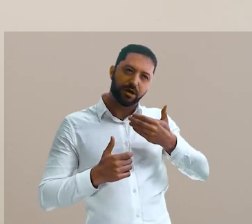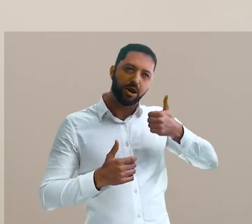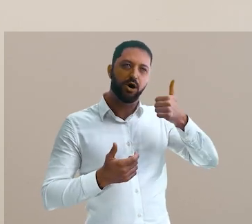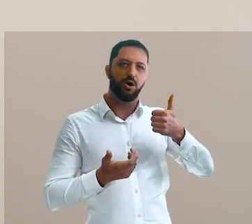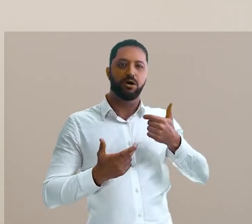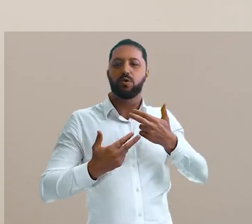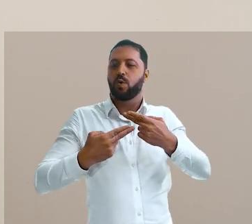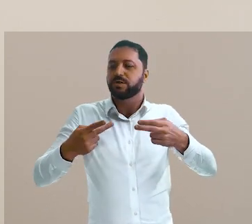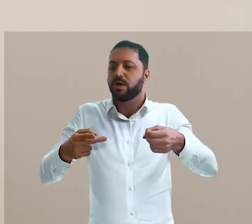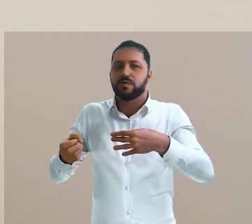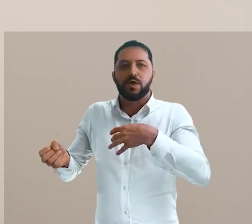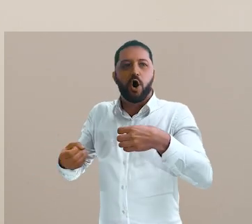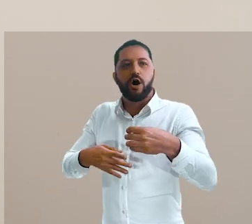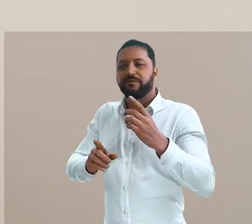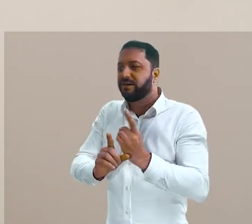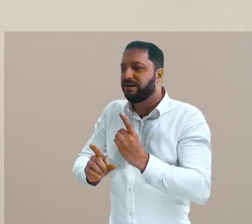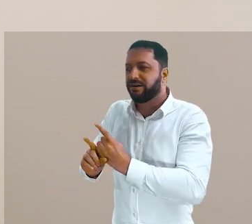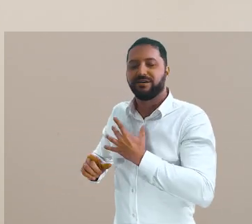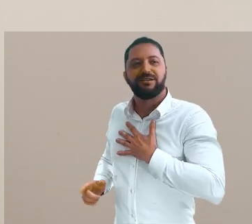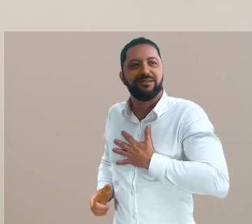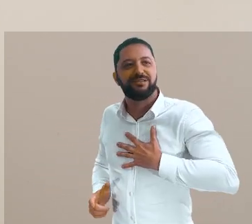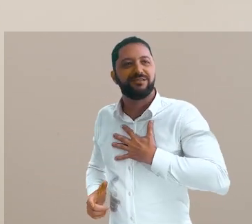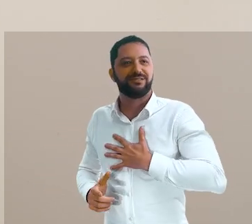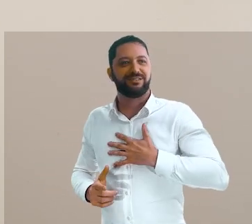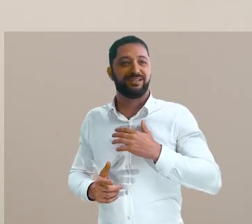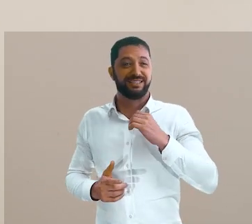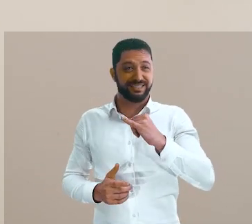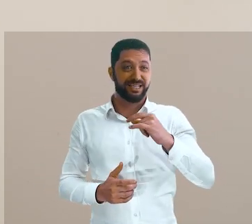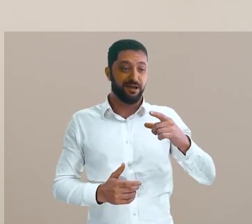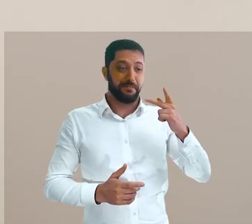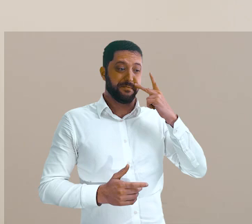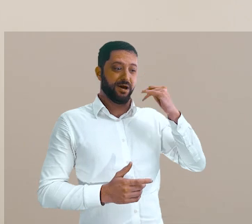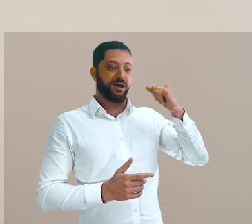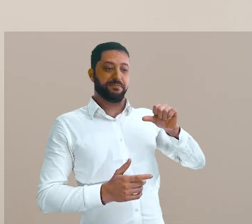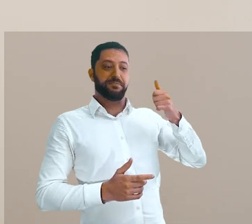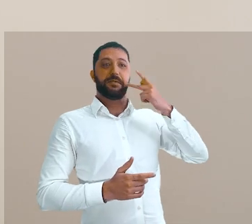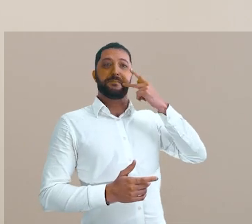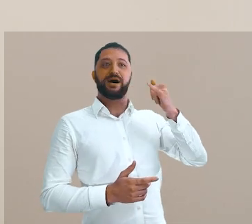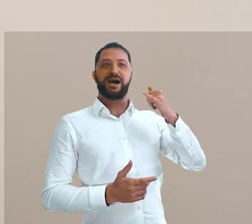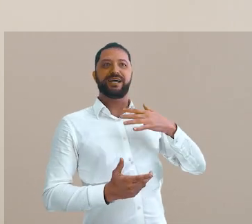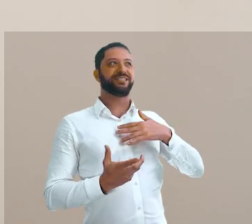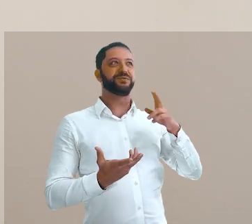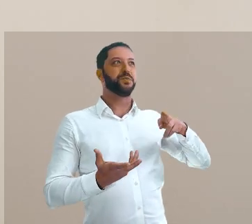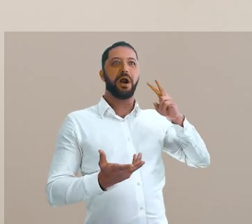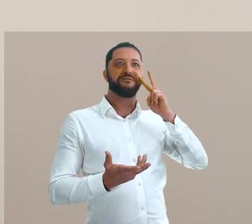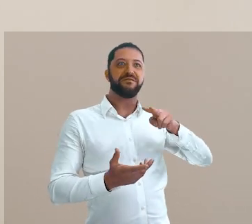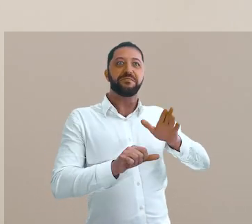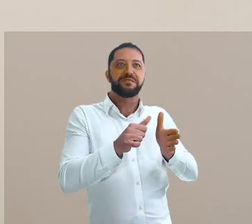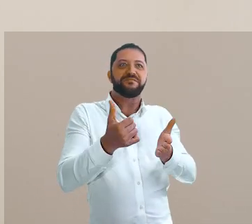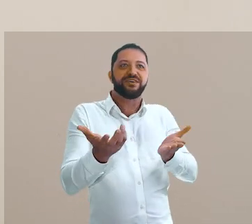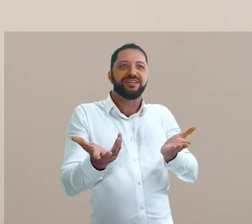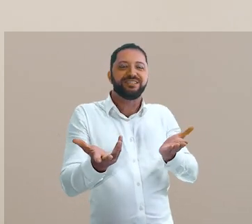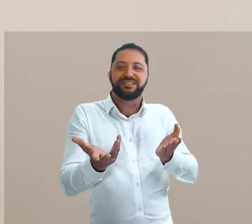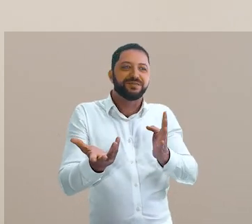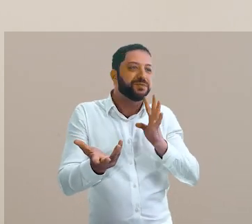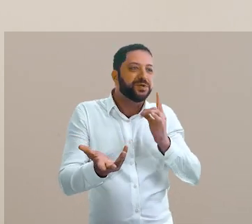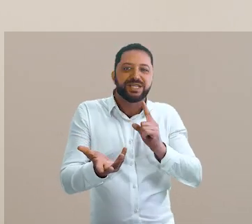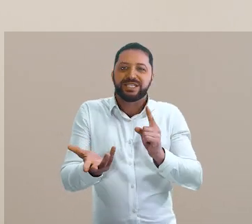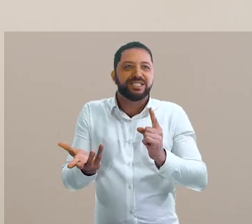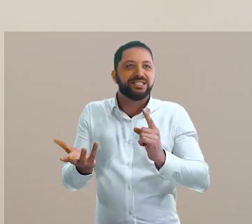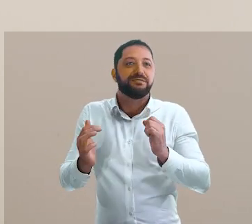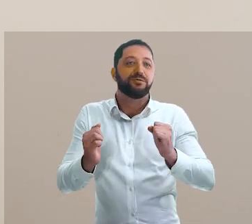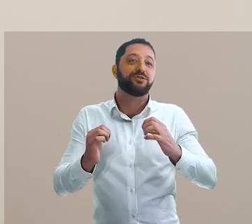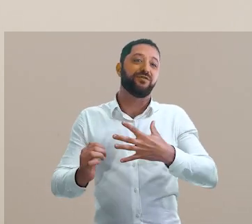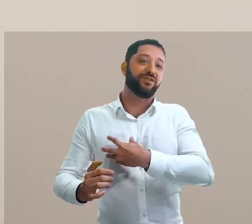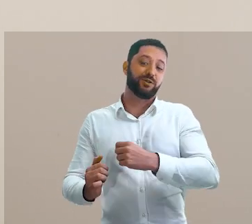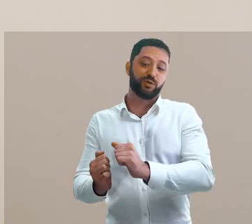descobrir coisas novas, porque quando você é pai de primeira viagem, você começa a descobrir um universo que você jamais imaginou que existiria,